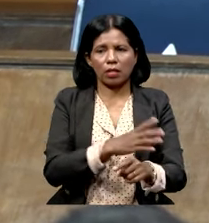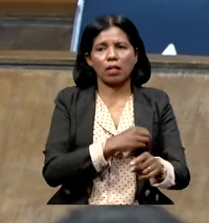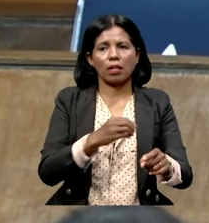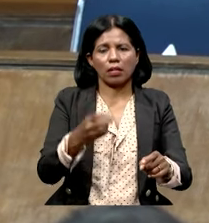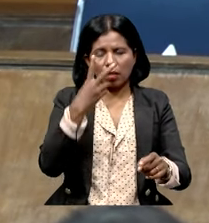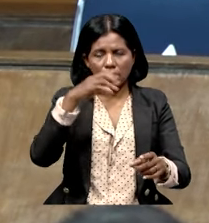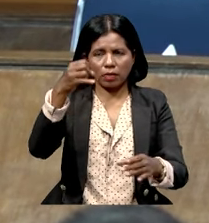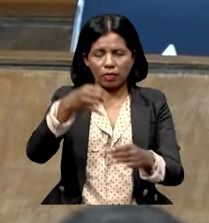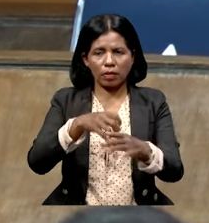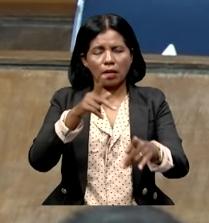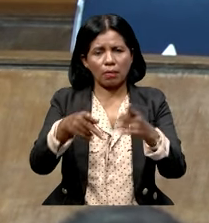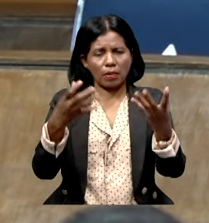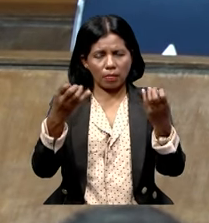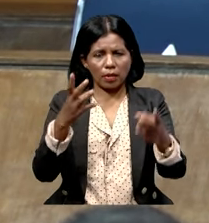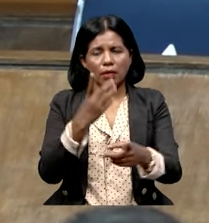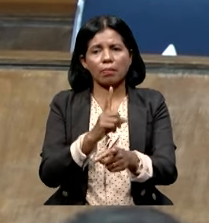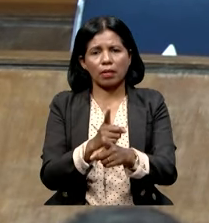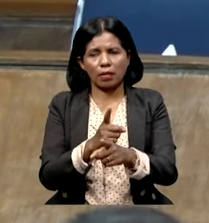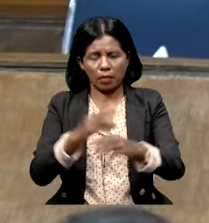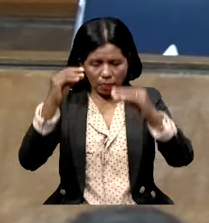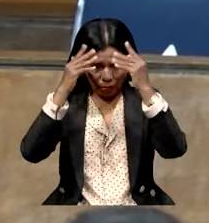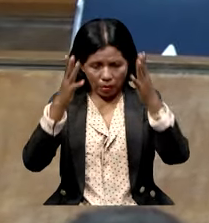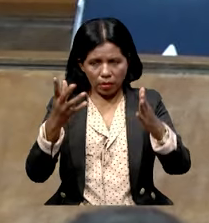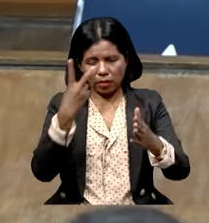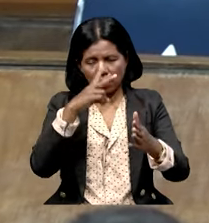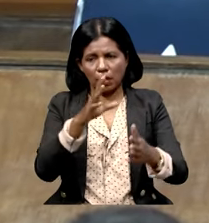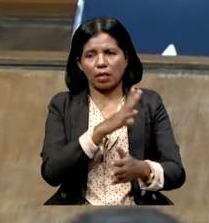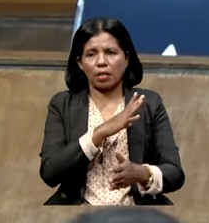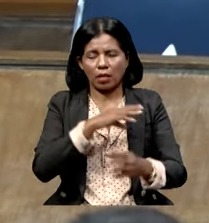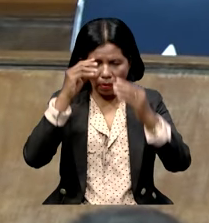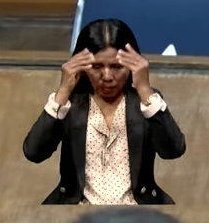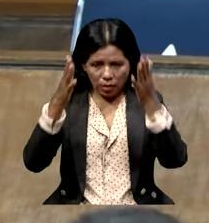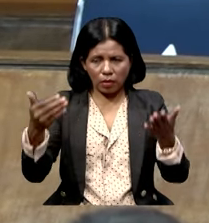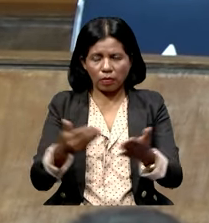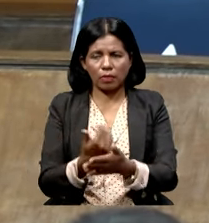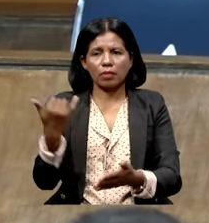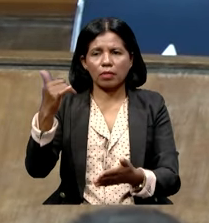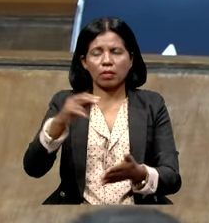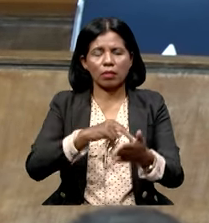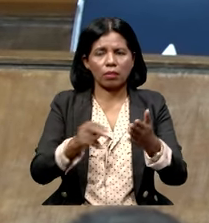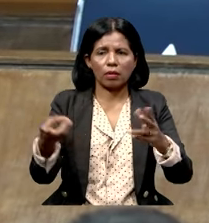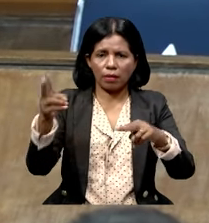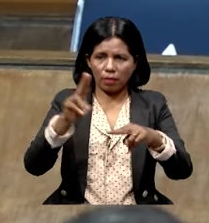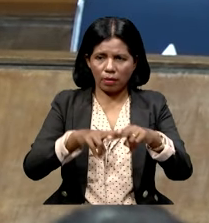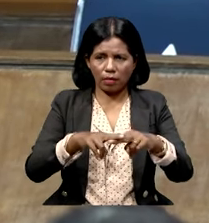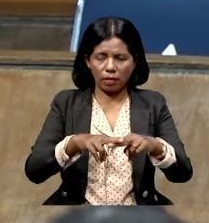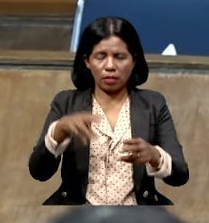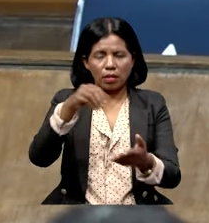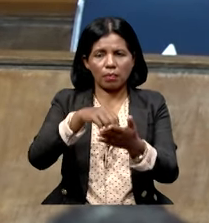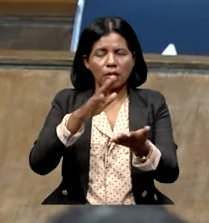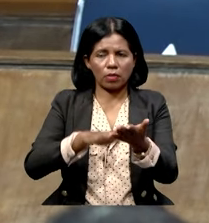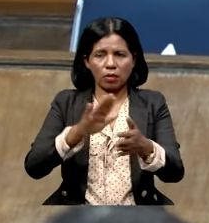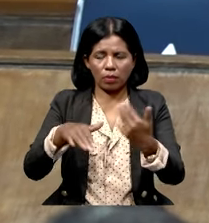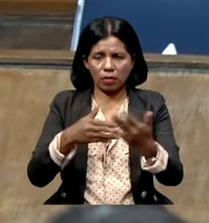ne envolve é marium, professor Sira, também está espera que o professor Fon Sira, ne vê que o número aumenta, destaca a escola Sira e